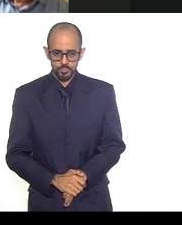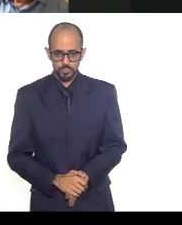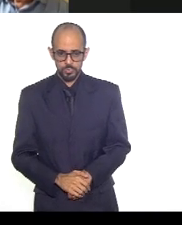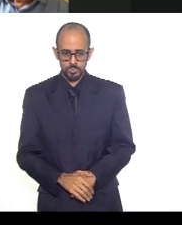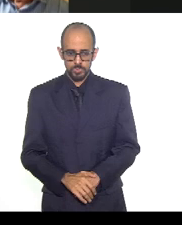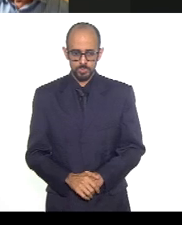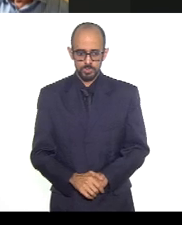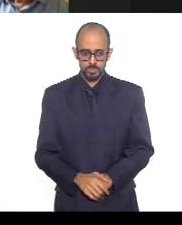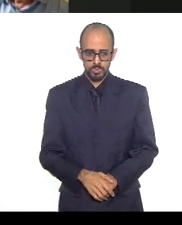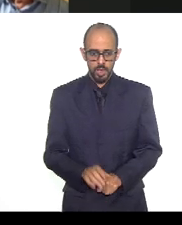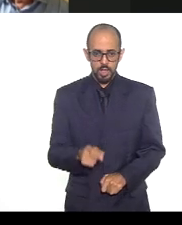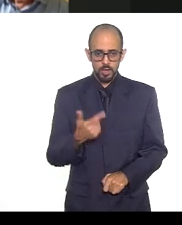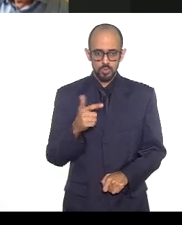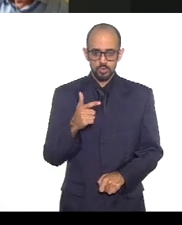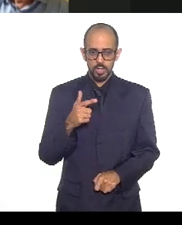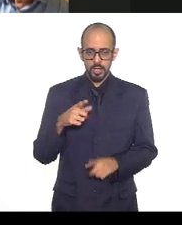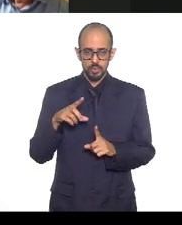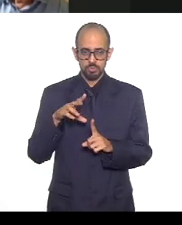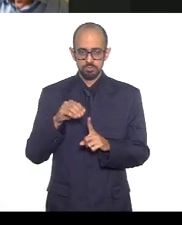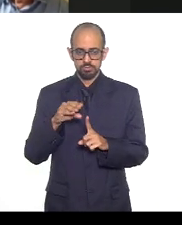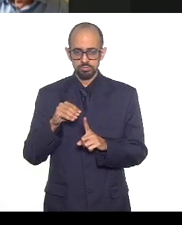Está sem som, Eliomar.